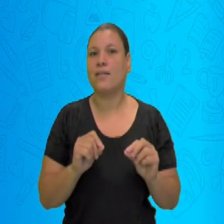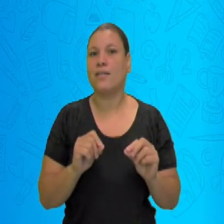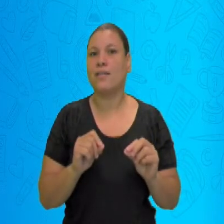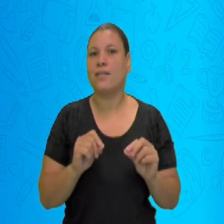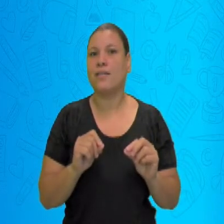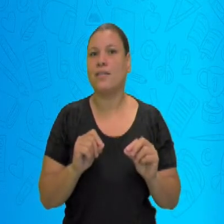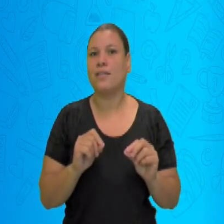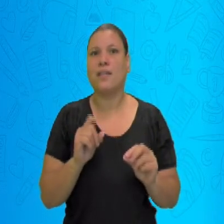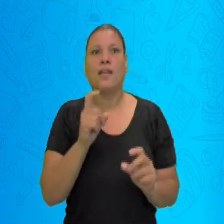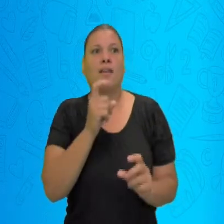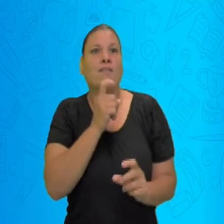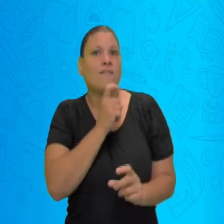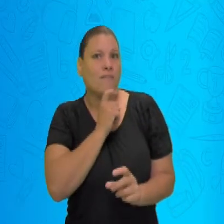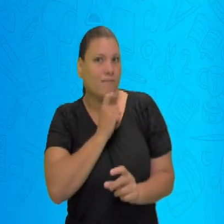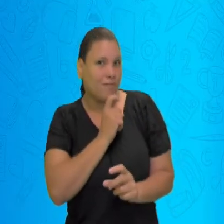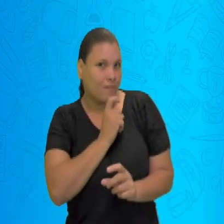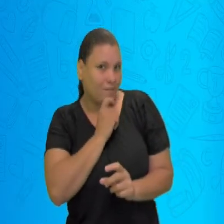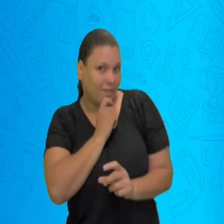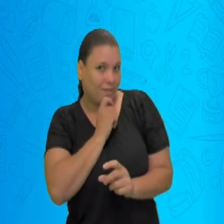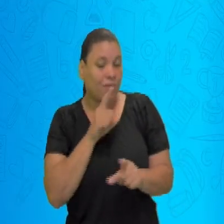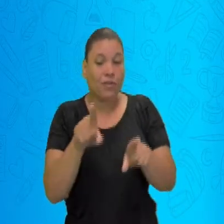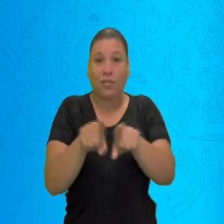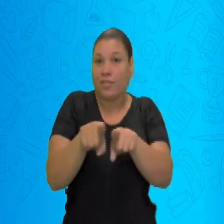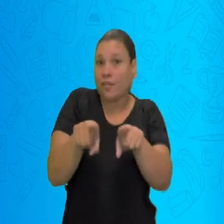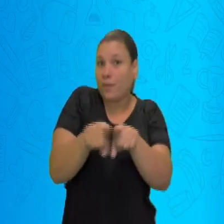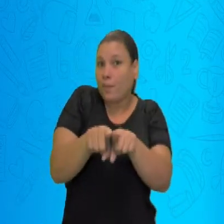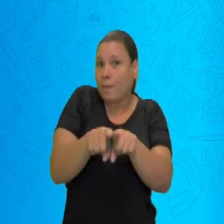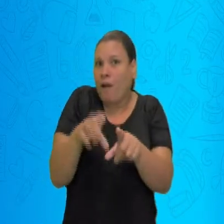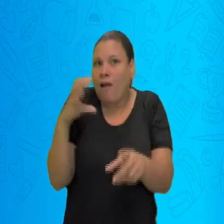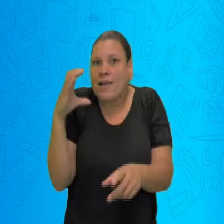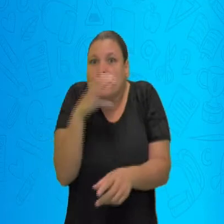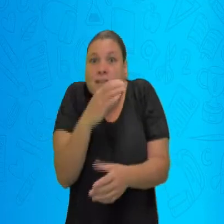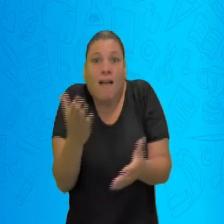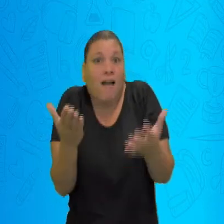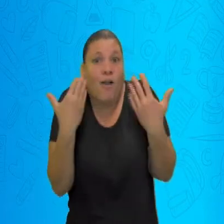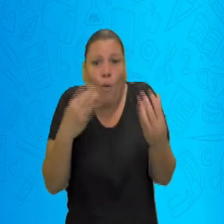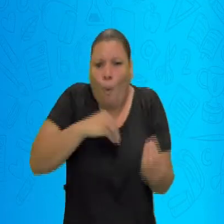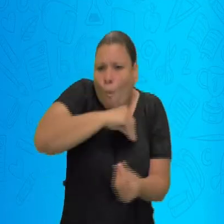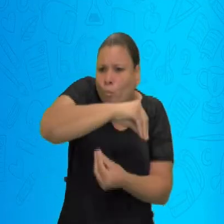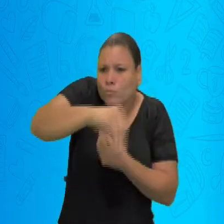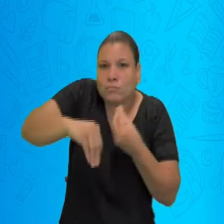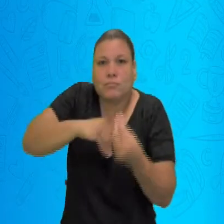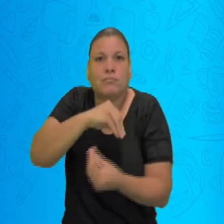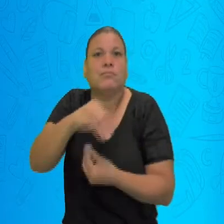todos os climas. Por quê? Porque nós vamos ver mais à frente,